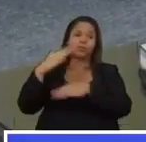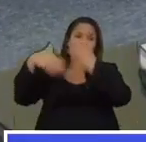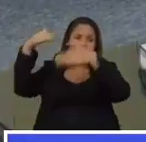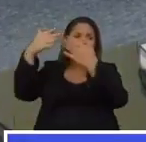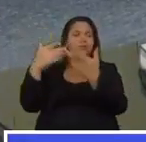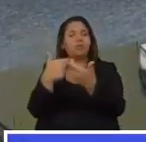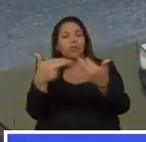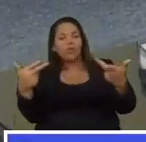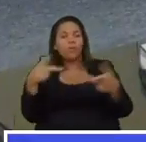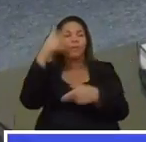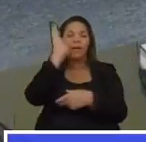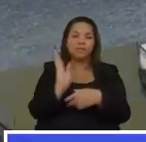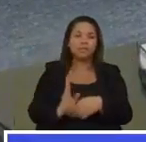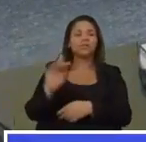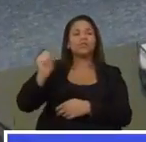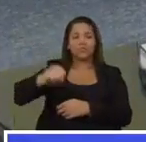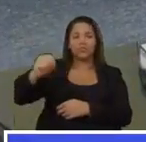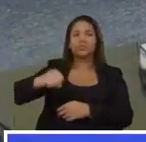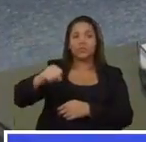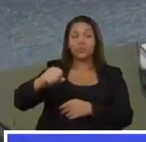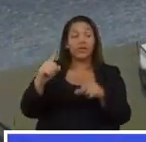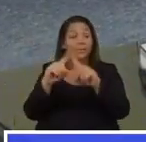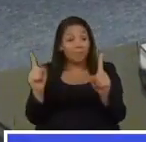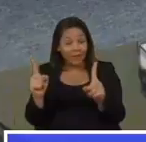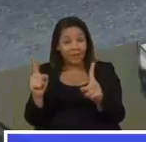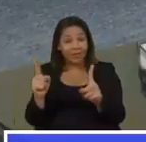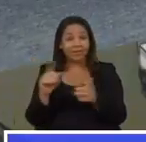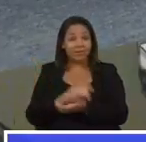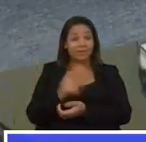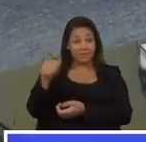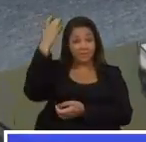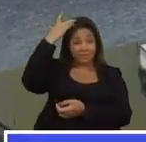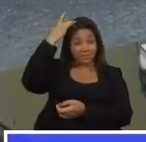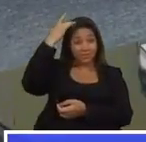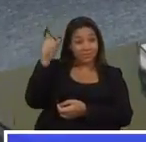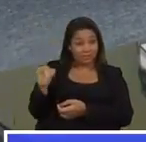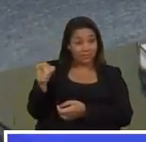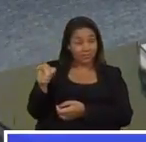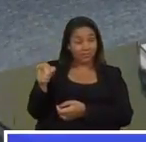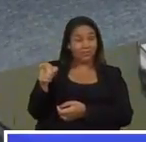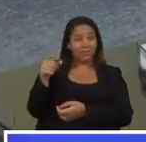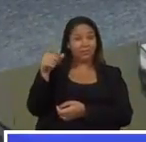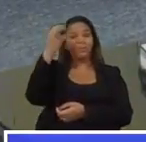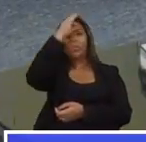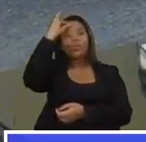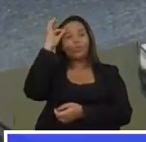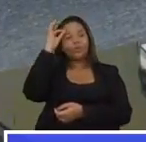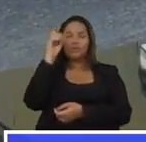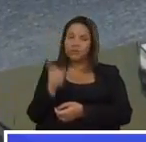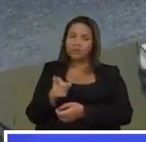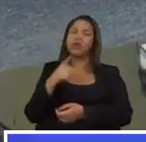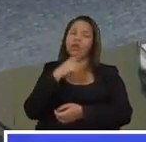não se justifica esse locupletado recurso com argumento de ter feito alguma coisa. Ou seja,